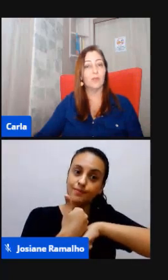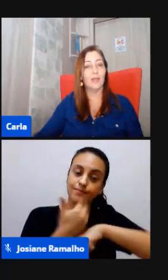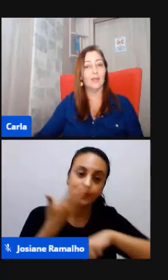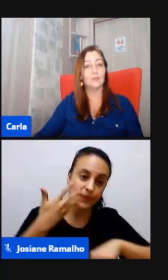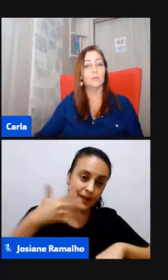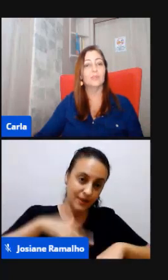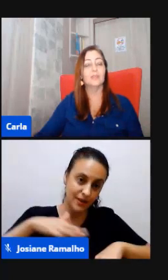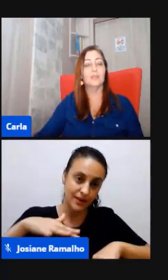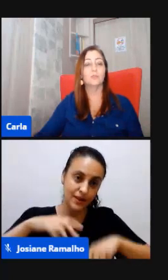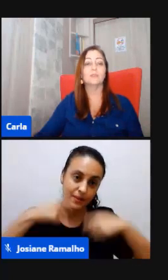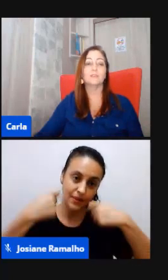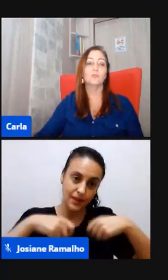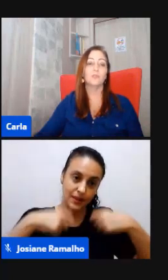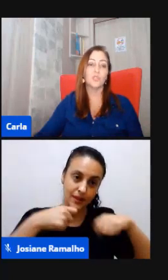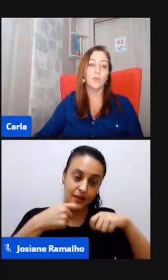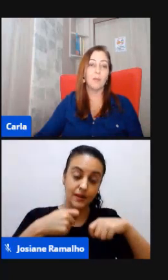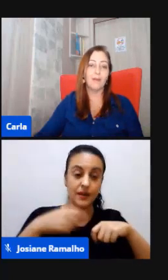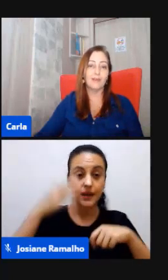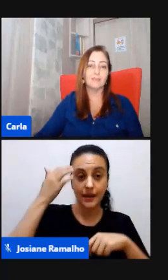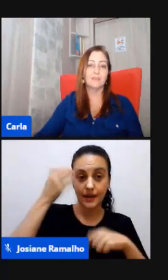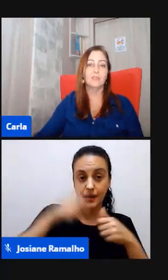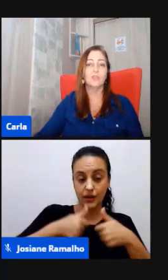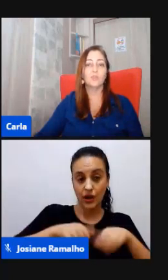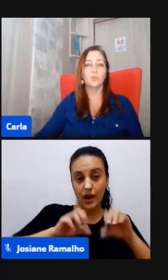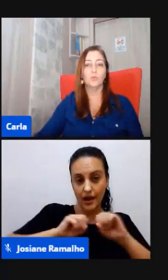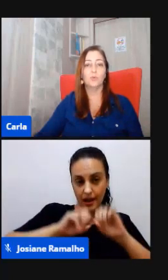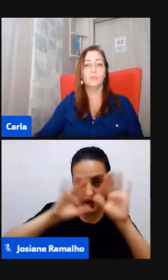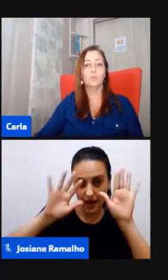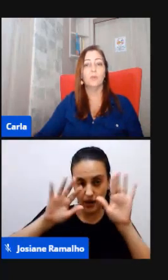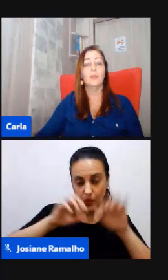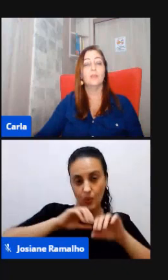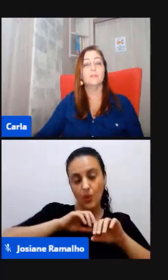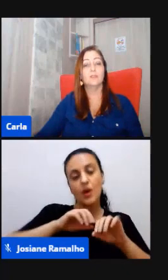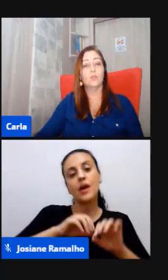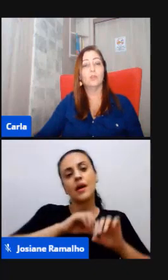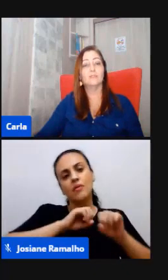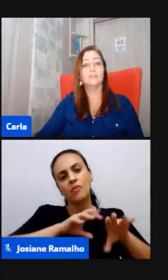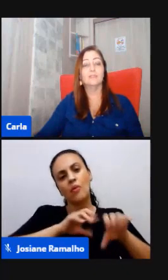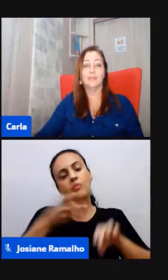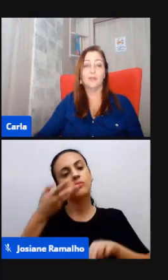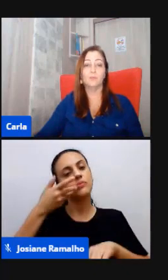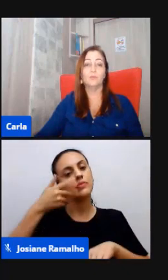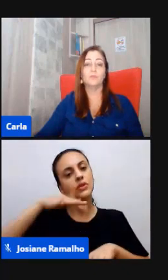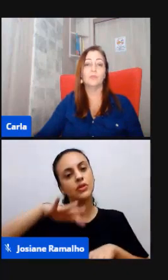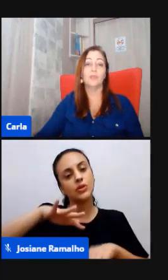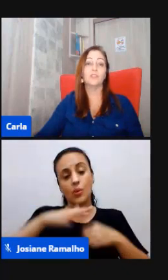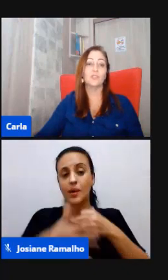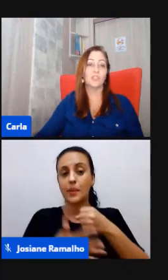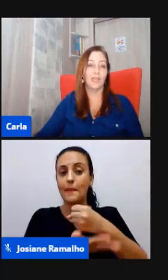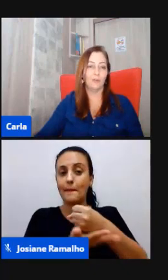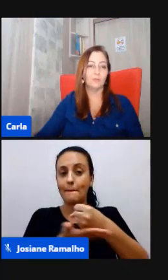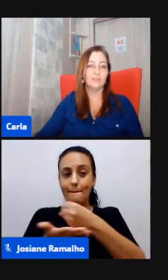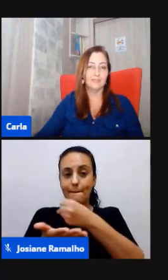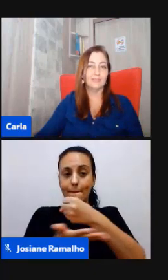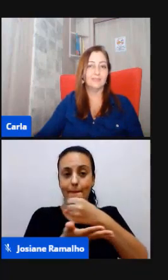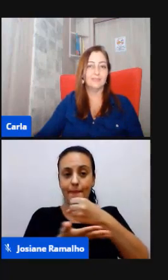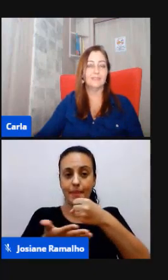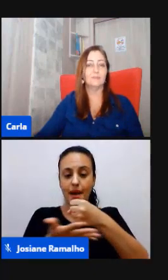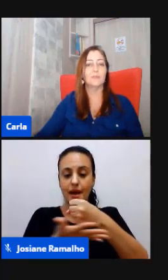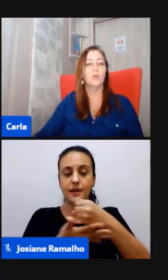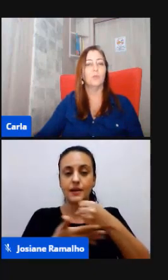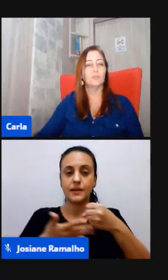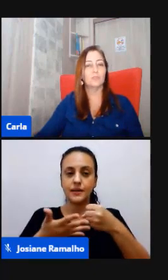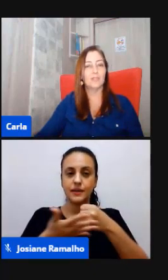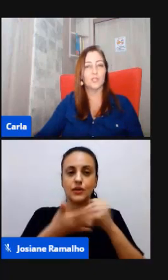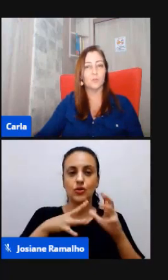e tendo claro que a educação infantil é a base de tudo isso, se nós quisermos, e a gente quer com certeza,